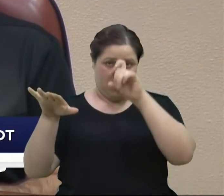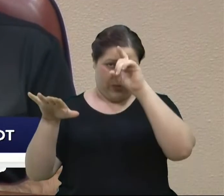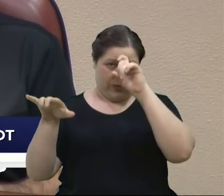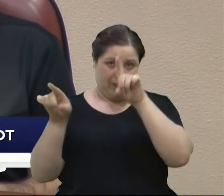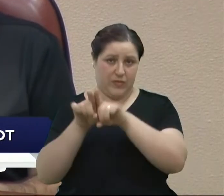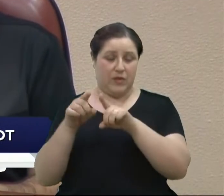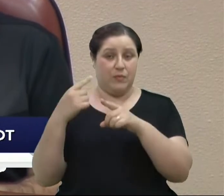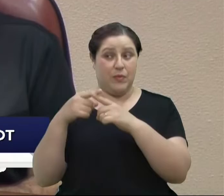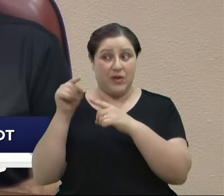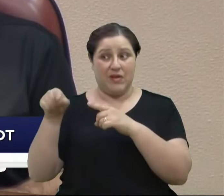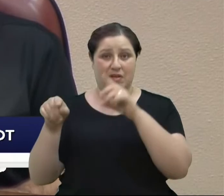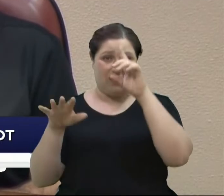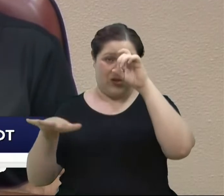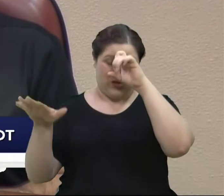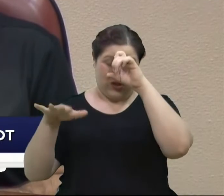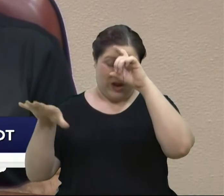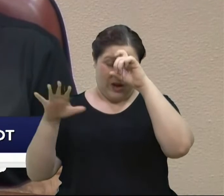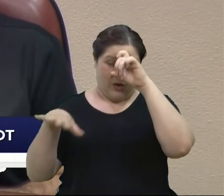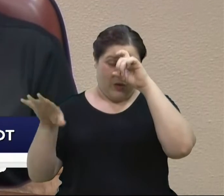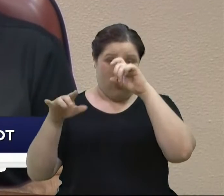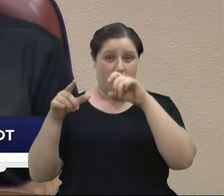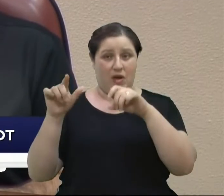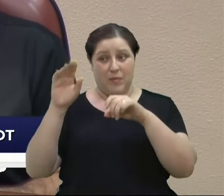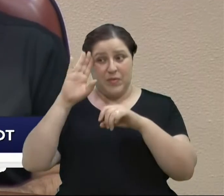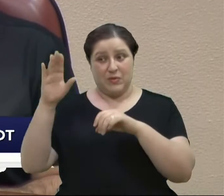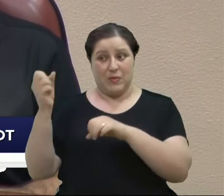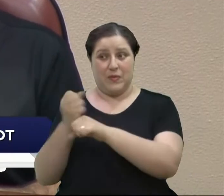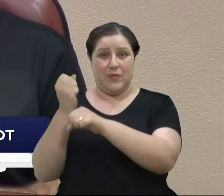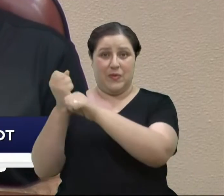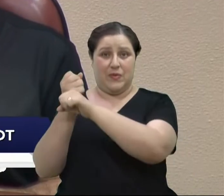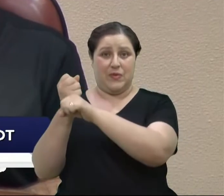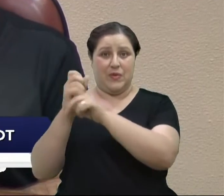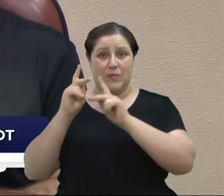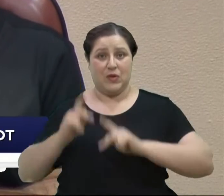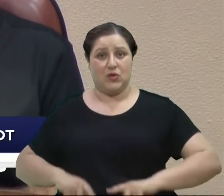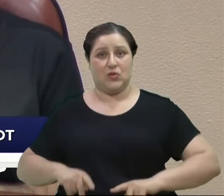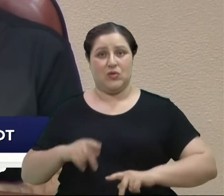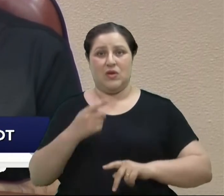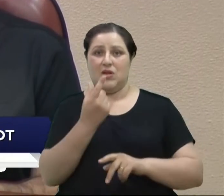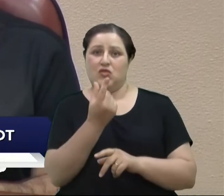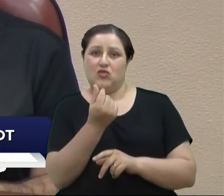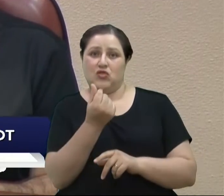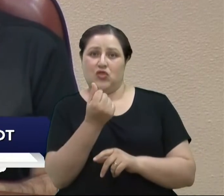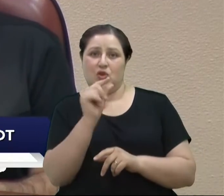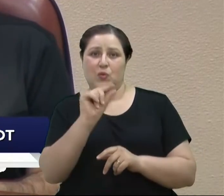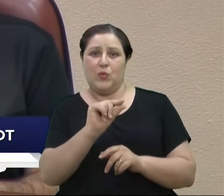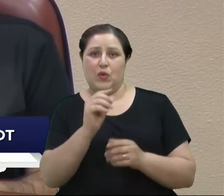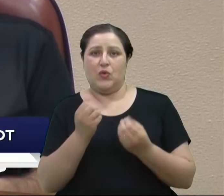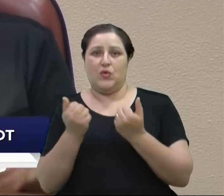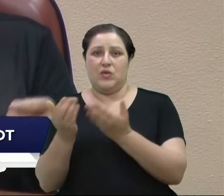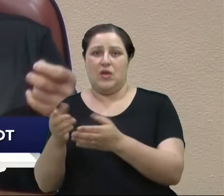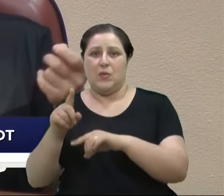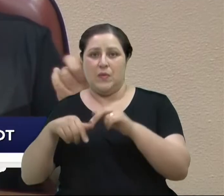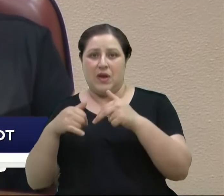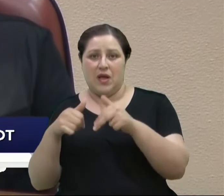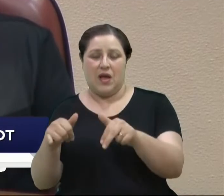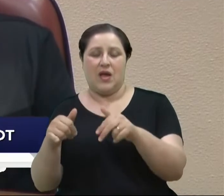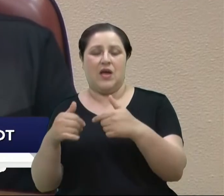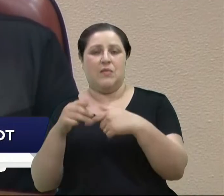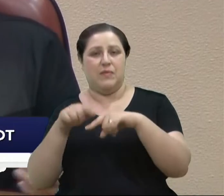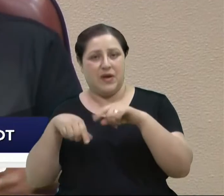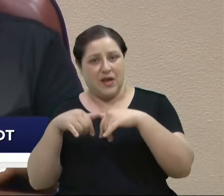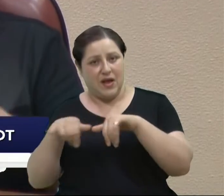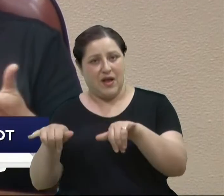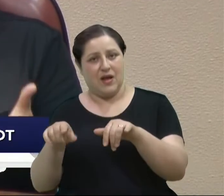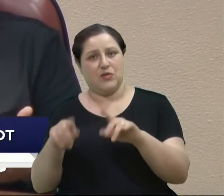é uma obra onde, principalmente em Caxias do Sul, as pessoas que deram troquinha lá no mercado, as pessoas que